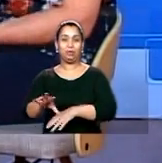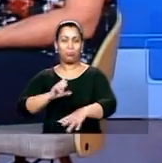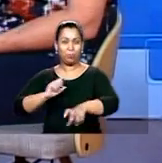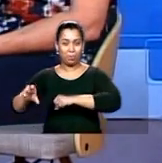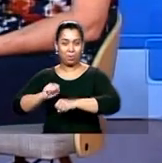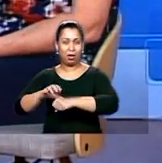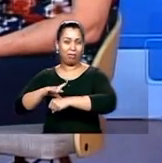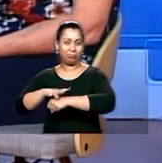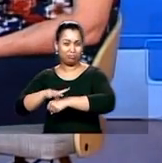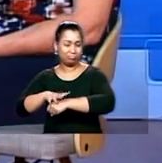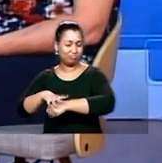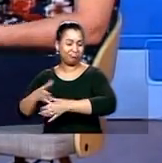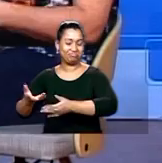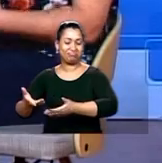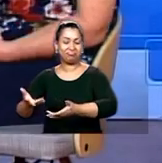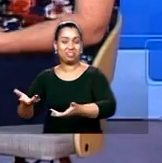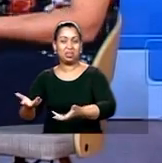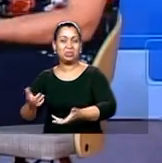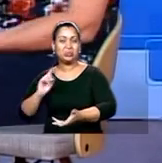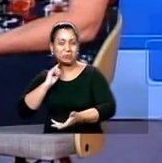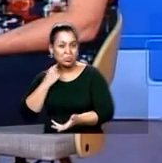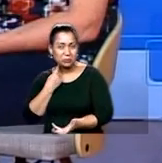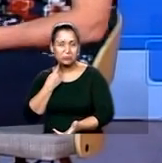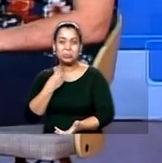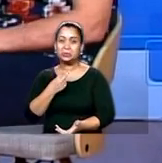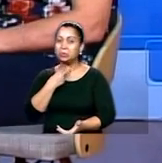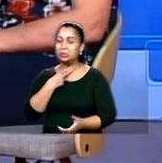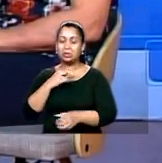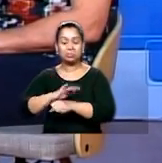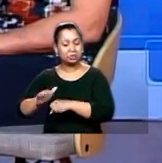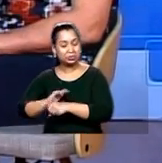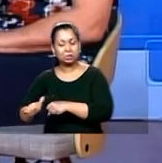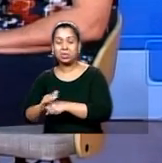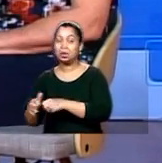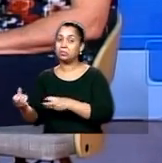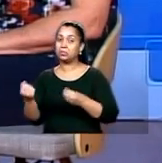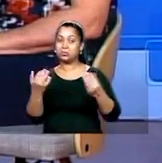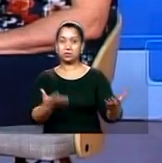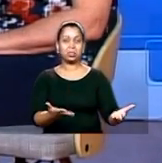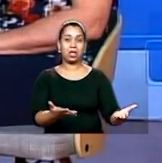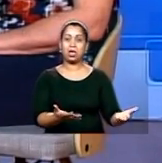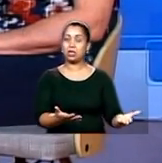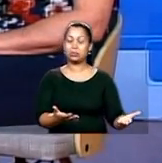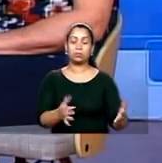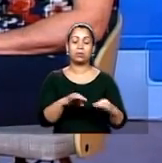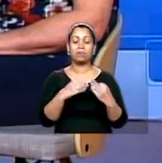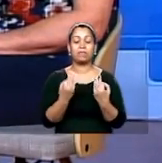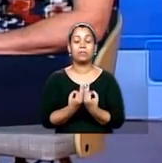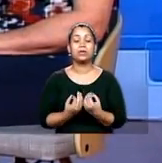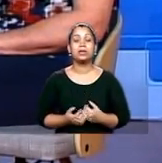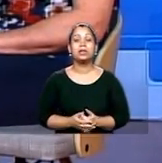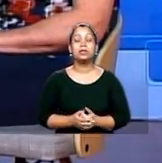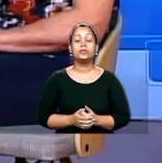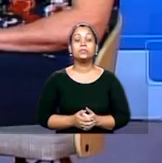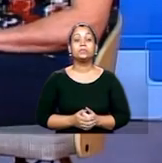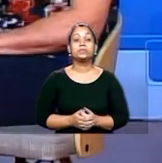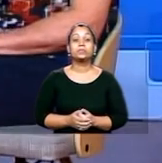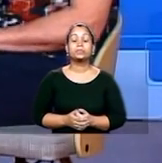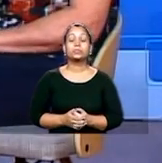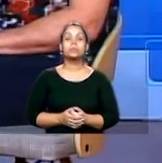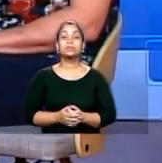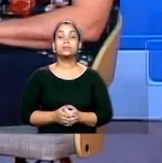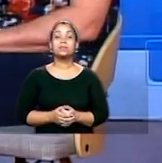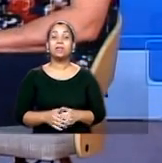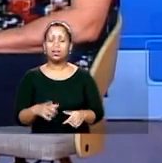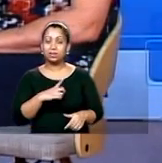contaminados de alguma forma e que não podem ser nem processados e nem direcionados de maneira in natura para a família. E